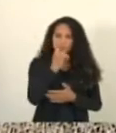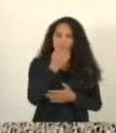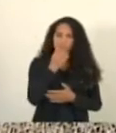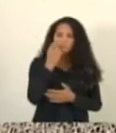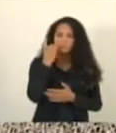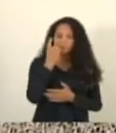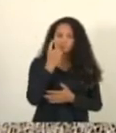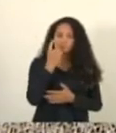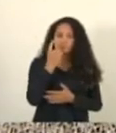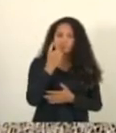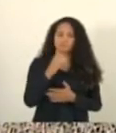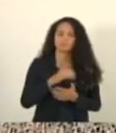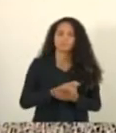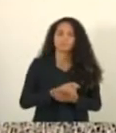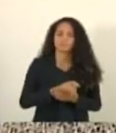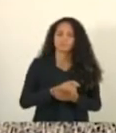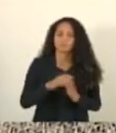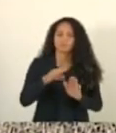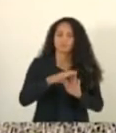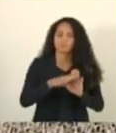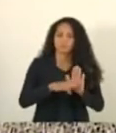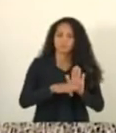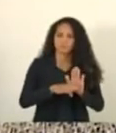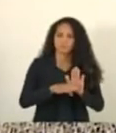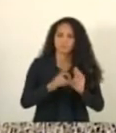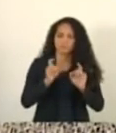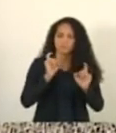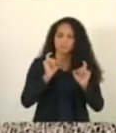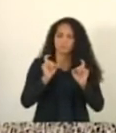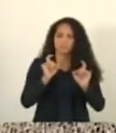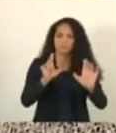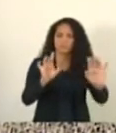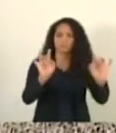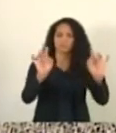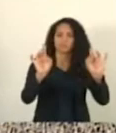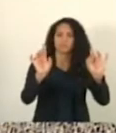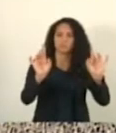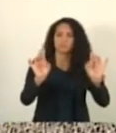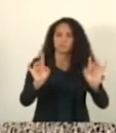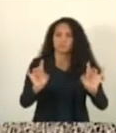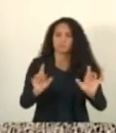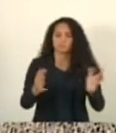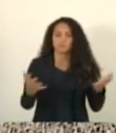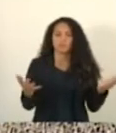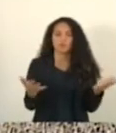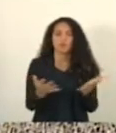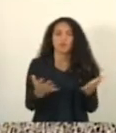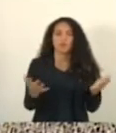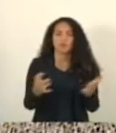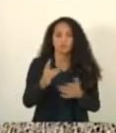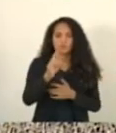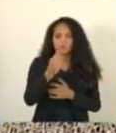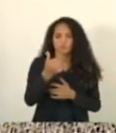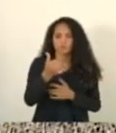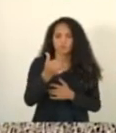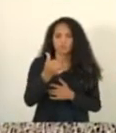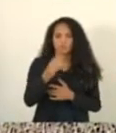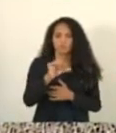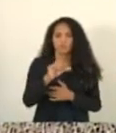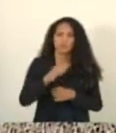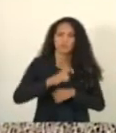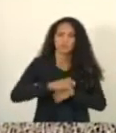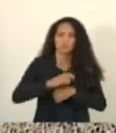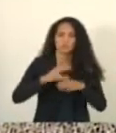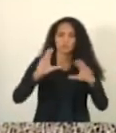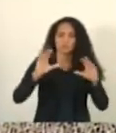deputadas para a próxima, que será a sessão solene, hoje às 19 horas, em comemoração